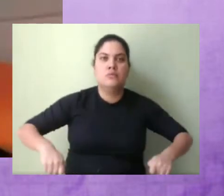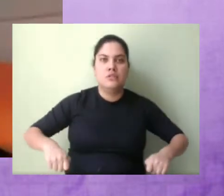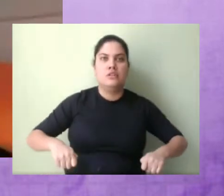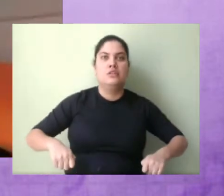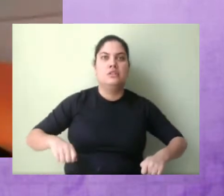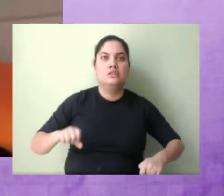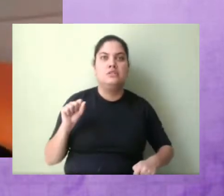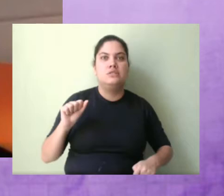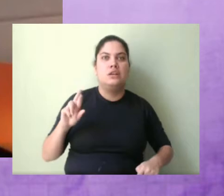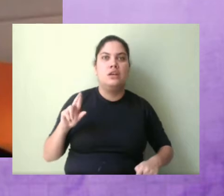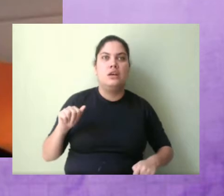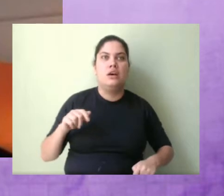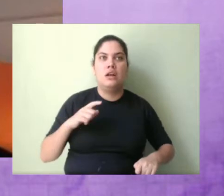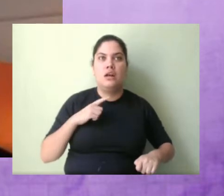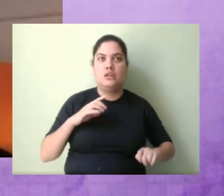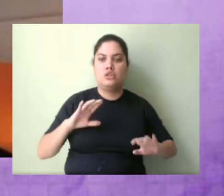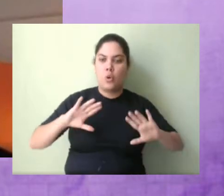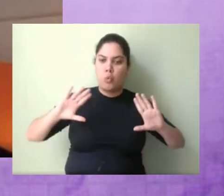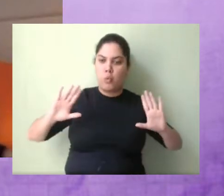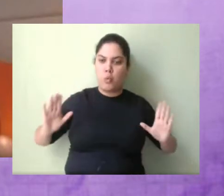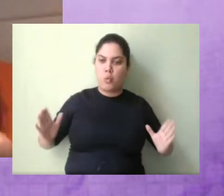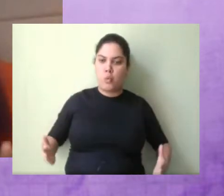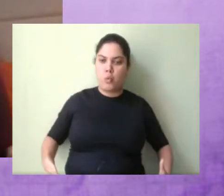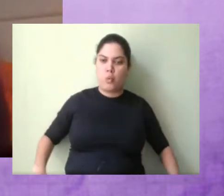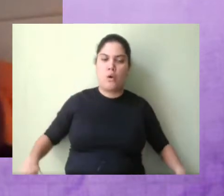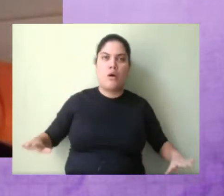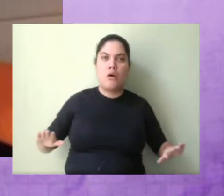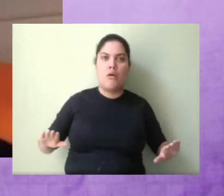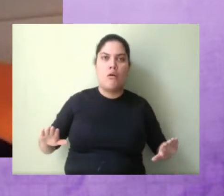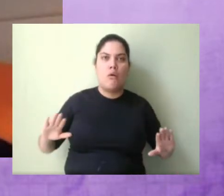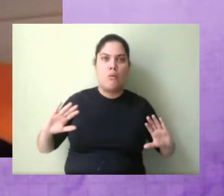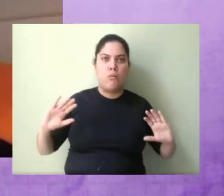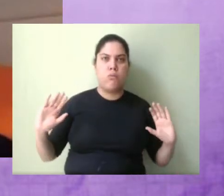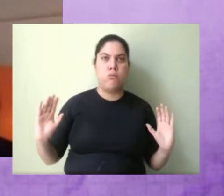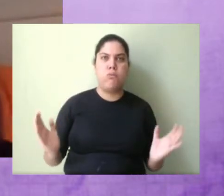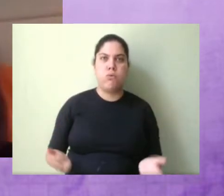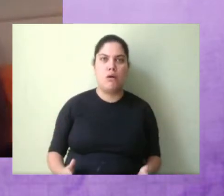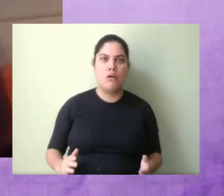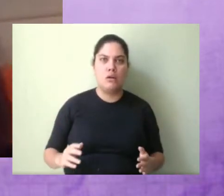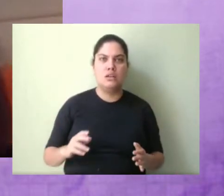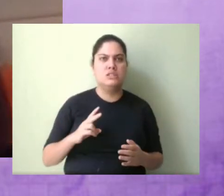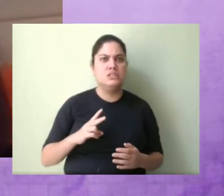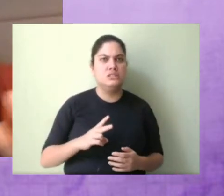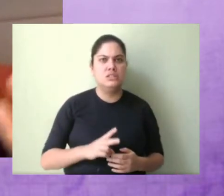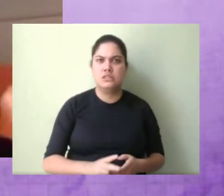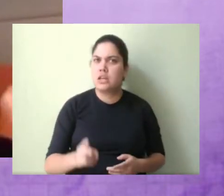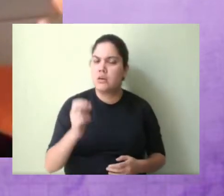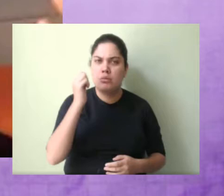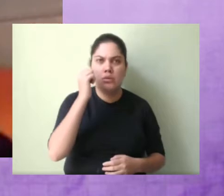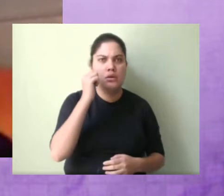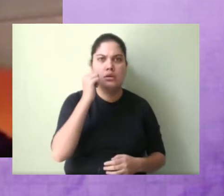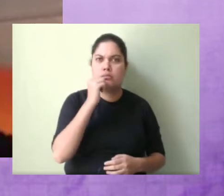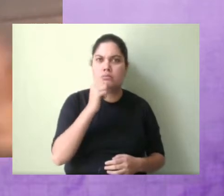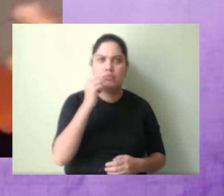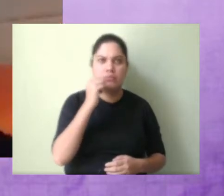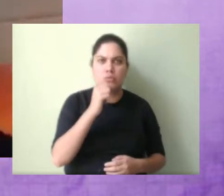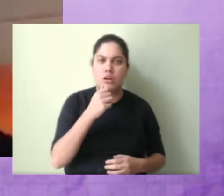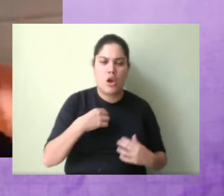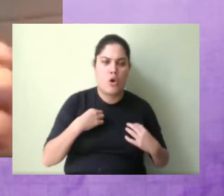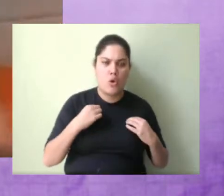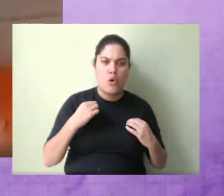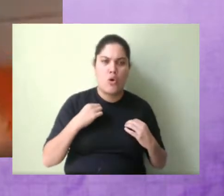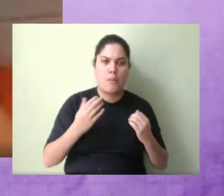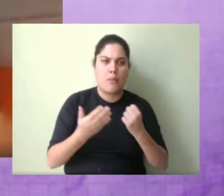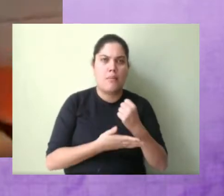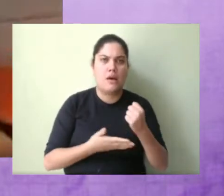discute, né? Pô, na época vitoriana se criou aquela parte de trás do vestido por causa das africanas, da Sarah Barton, porque era atraente a mulher ter